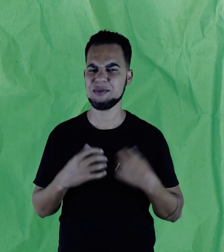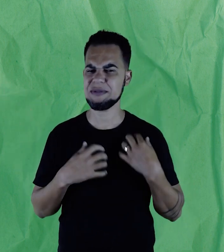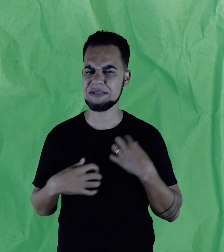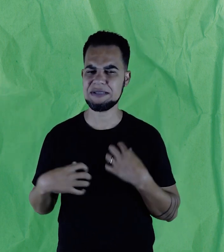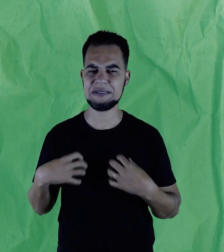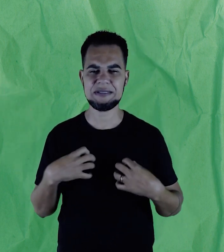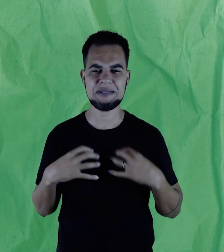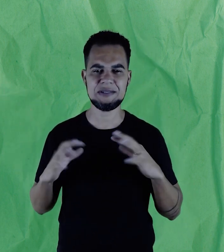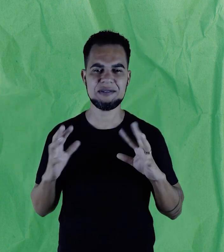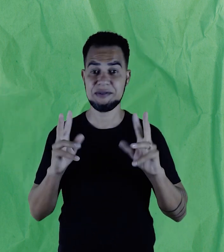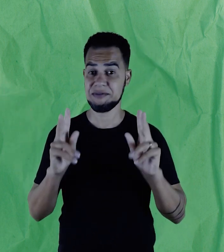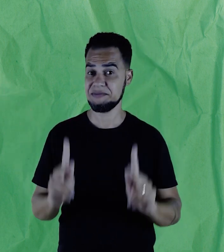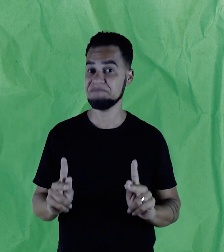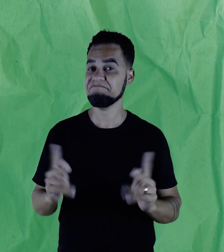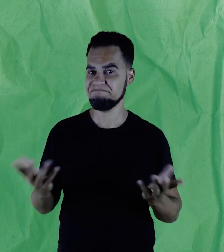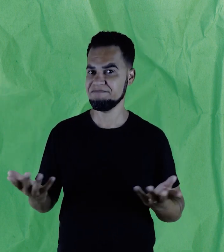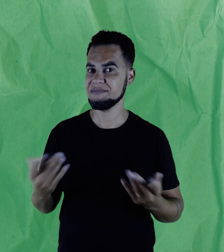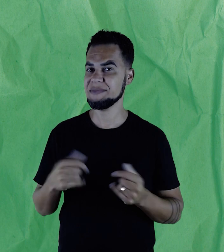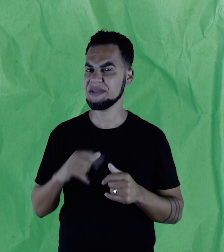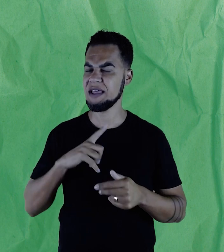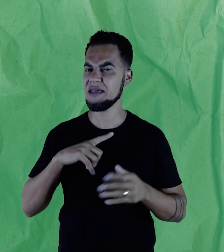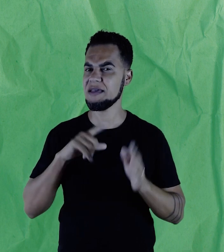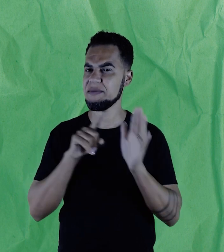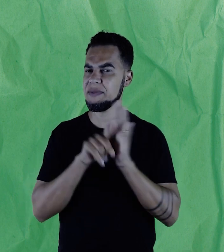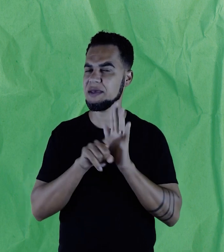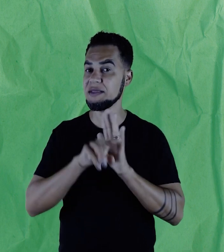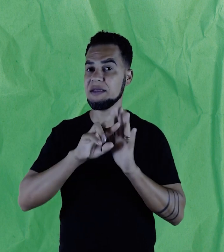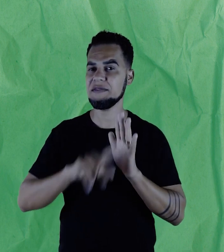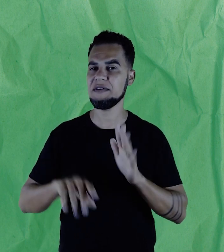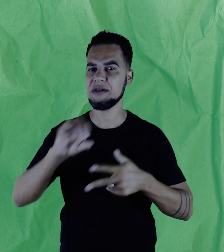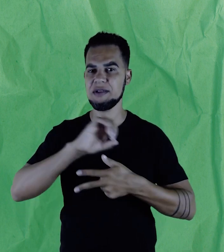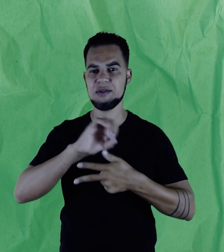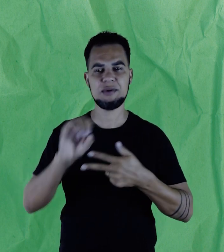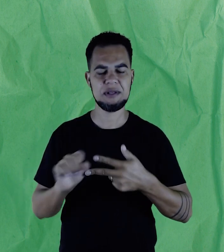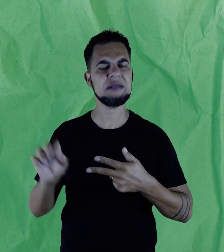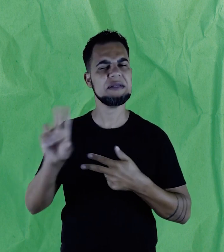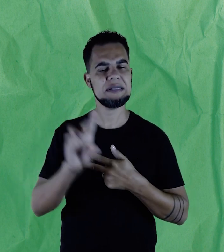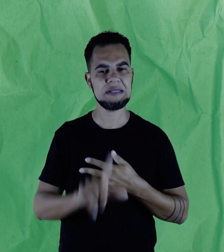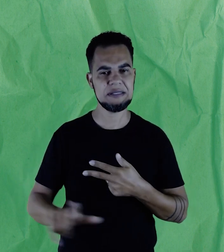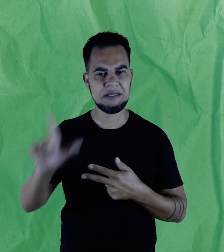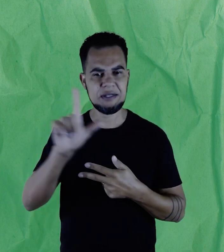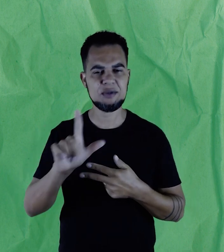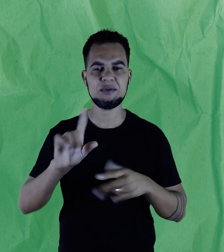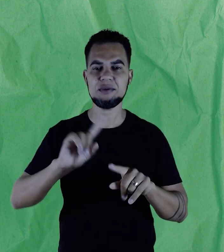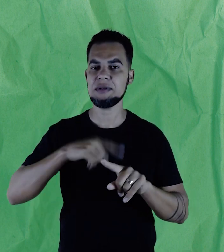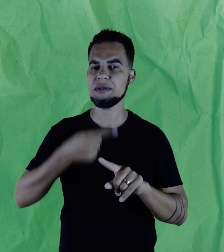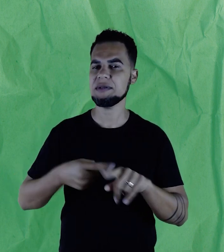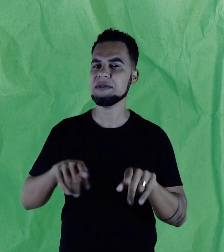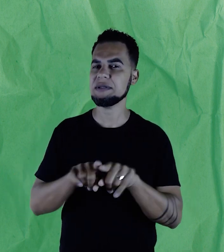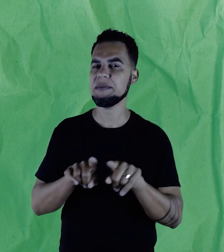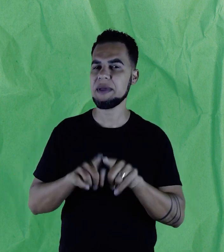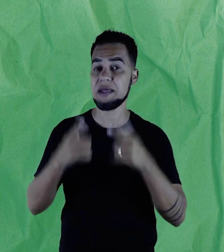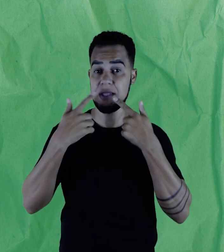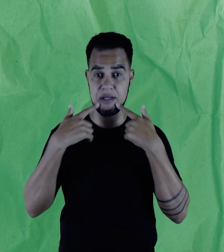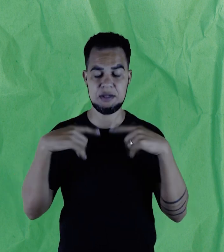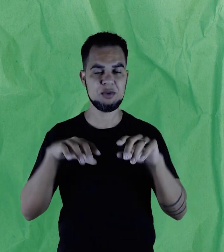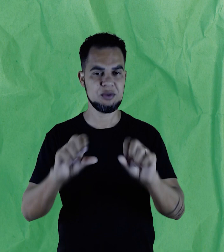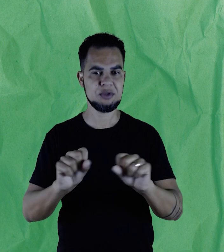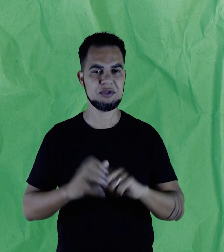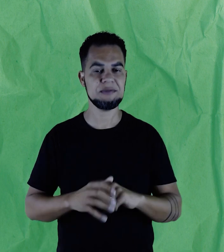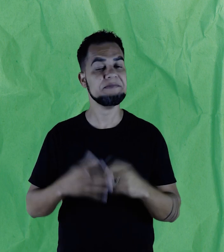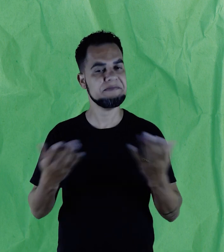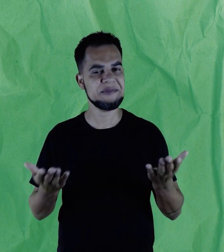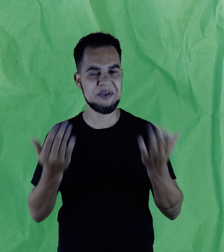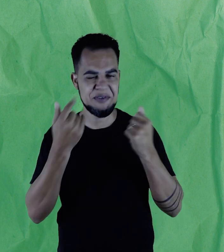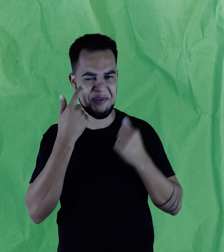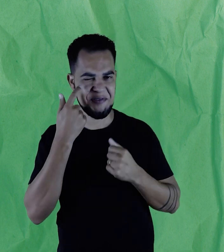que aparece em várias questões do Enem, tanto envolvendo literatura quanto a parte de linguística mesmo. Então, vamos